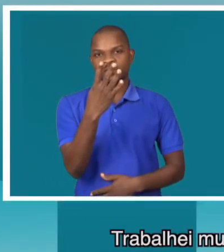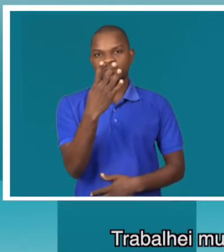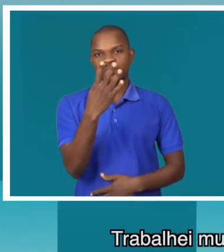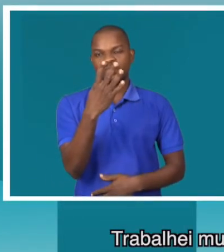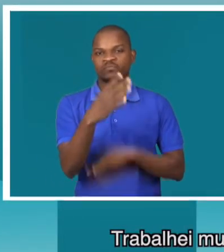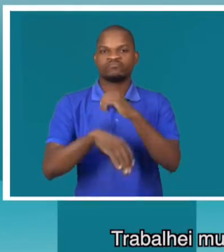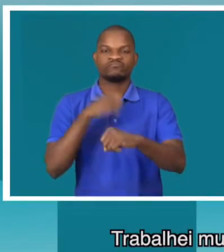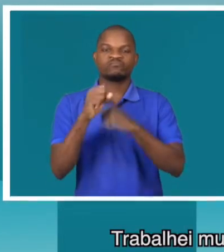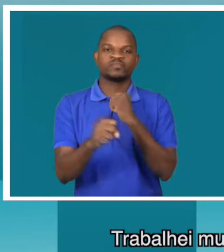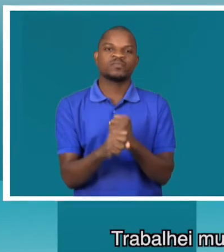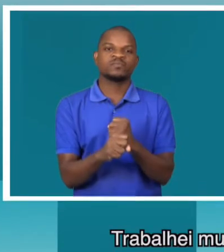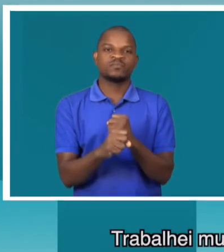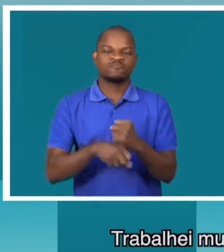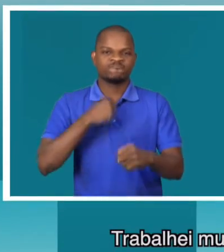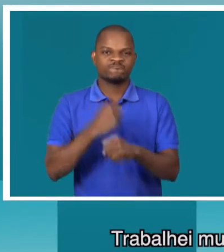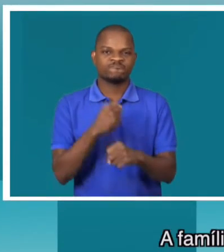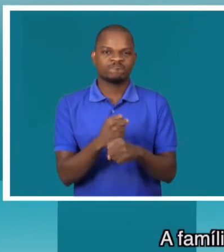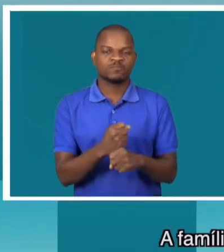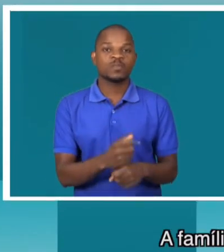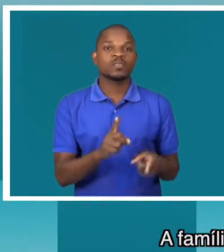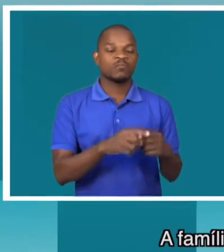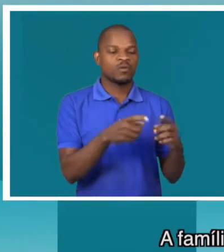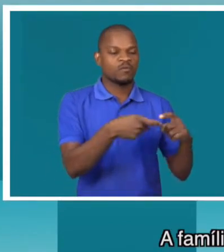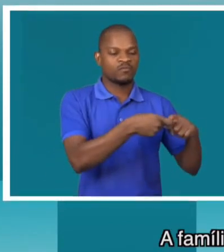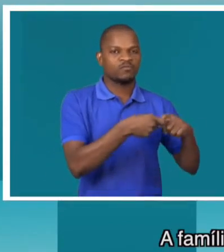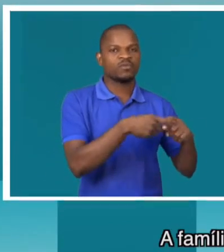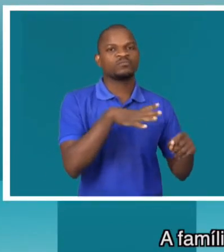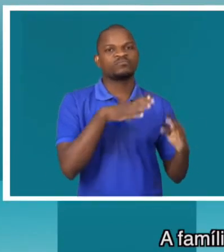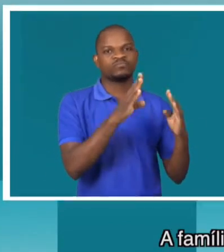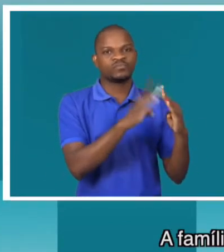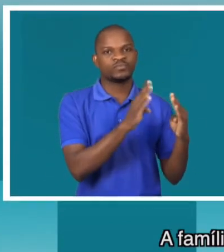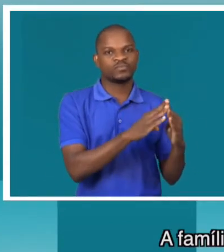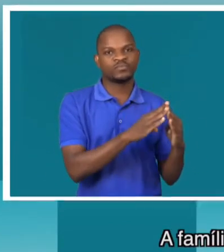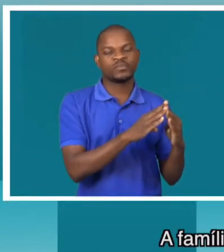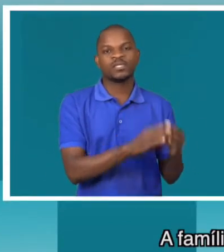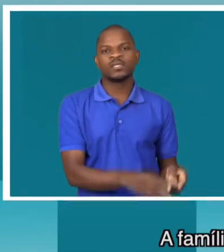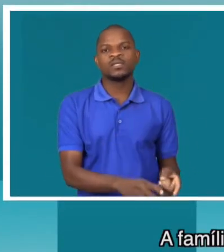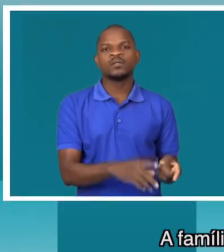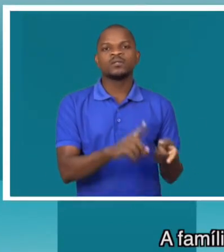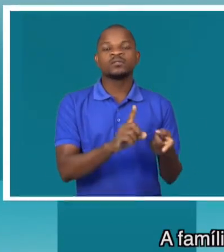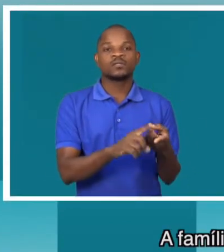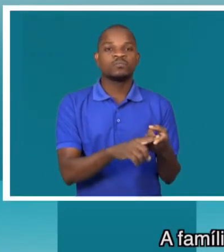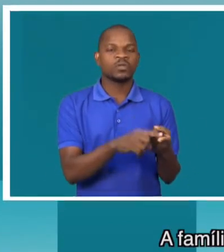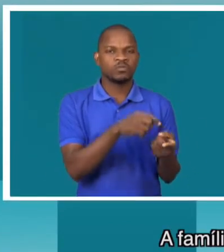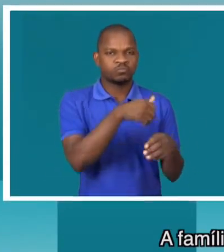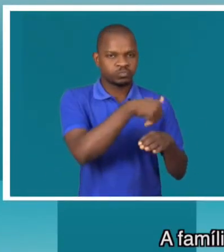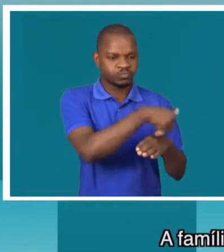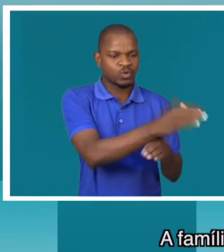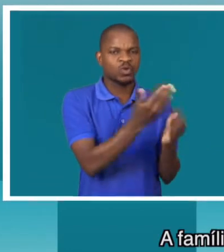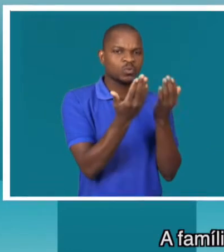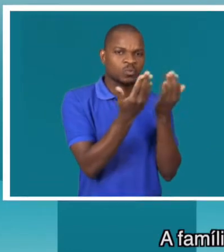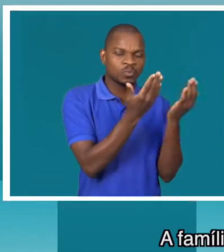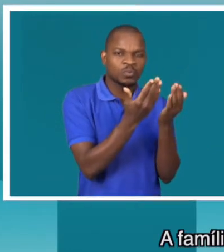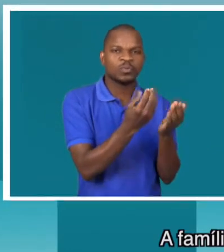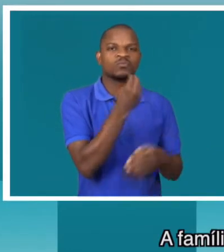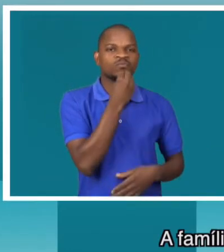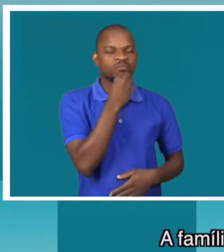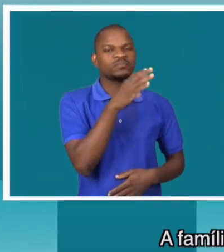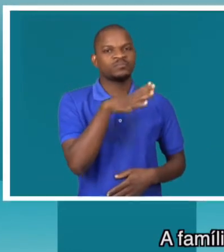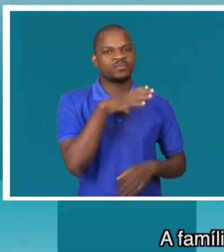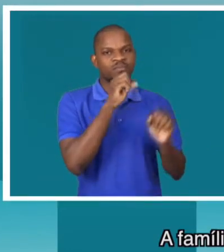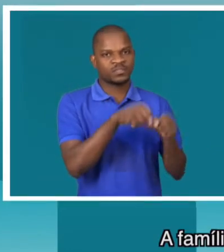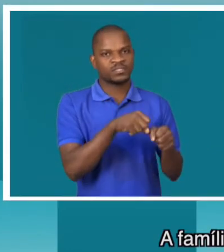anos é uma vida, né? A família está em casa, através de... Estudam, comem.